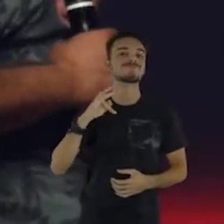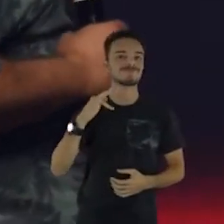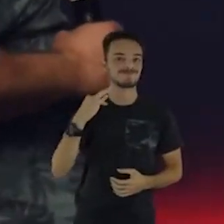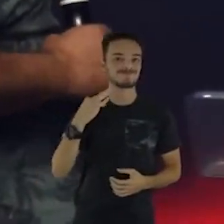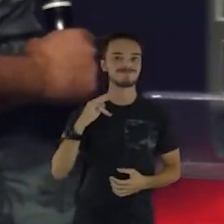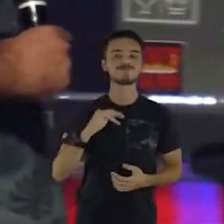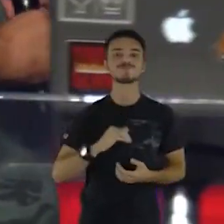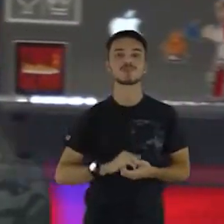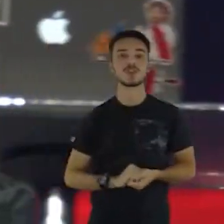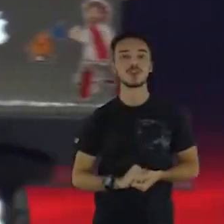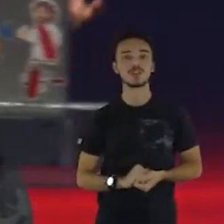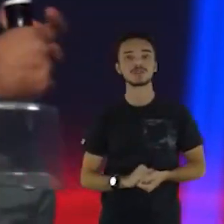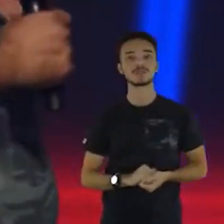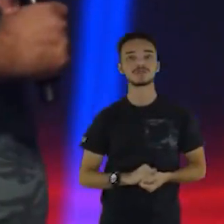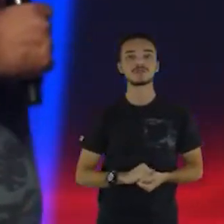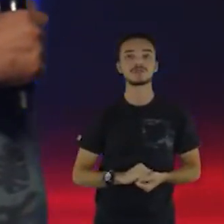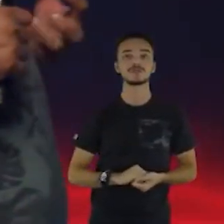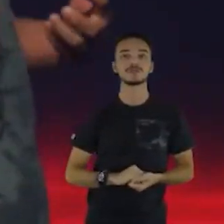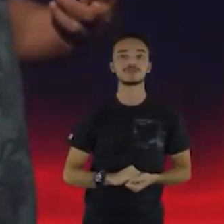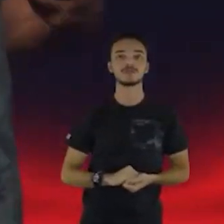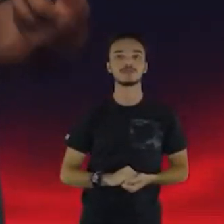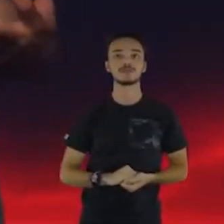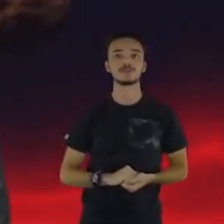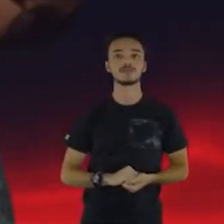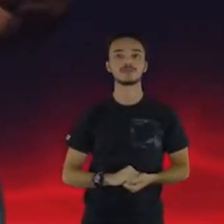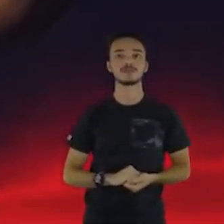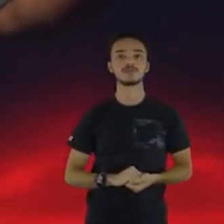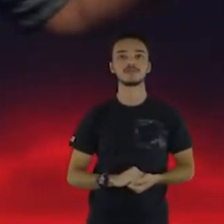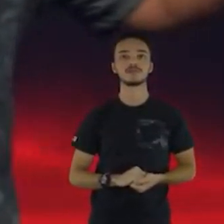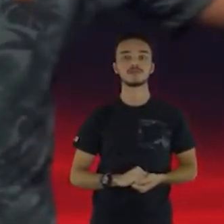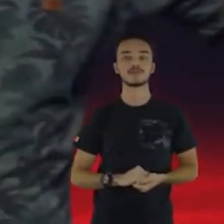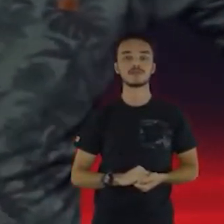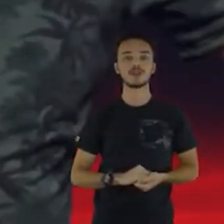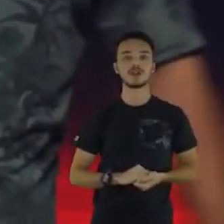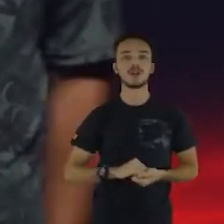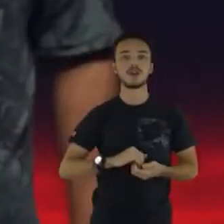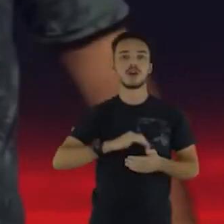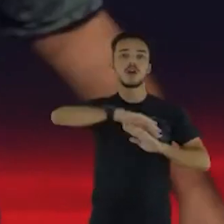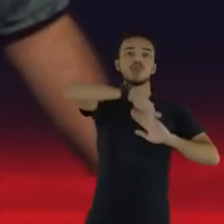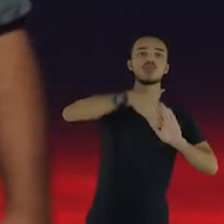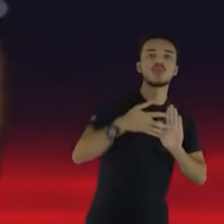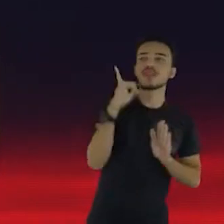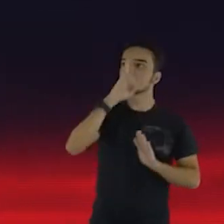Todas as vezes que Deus vai fazer a gente crescer,